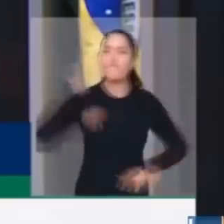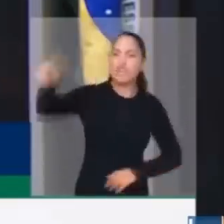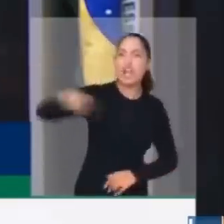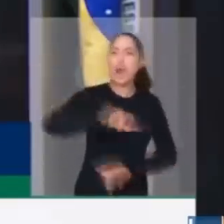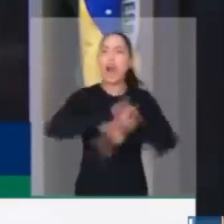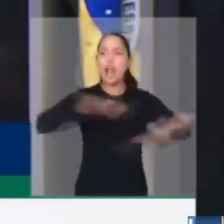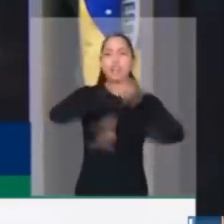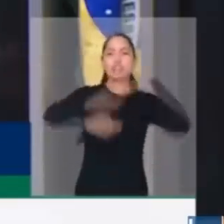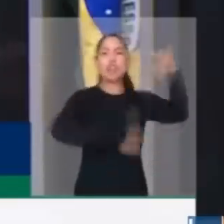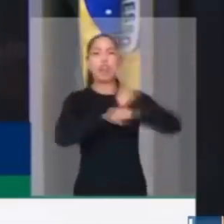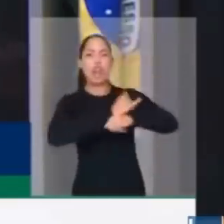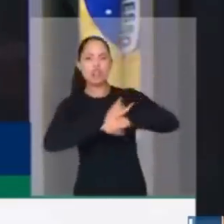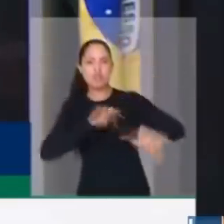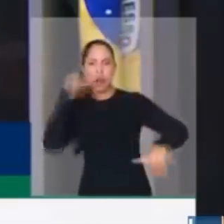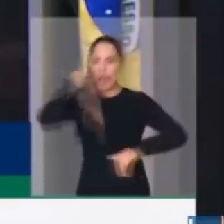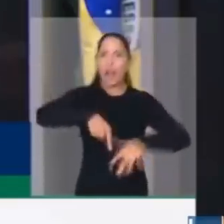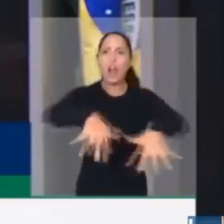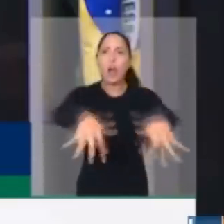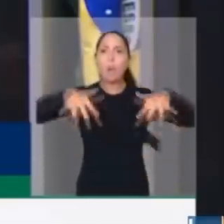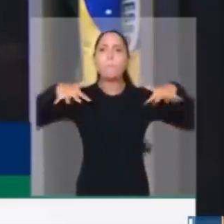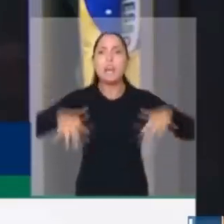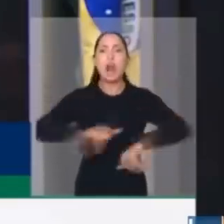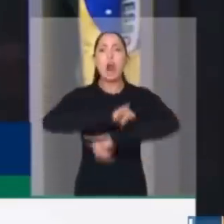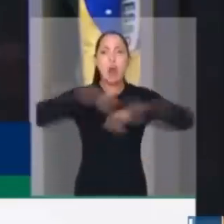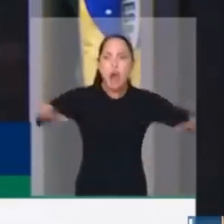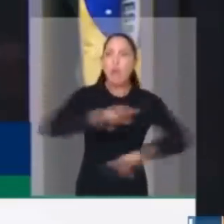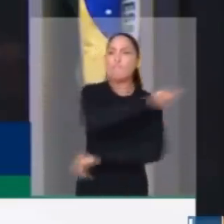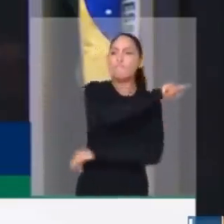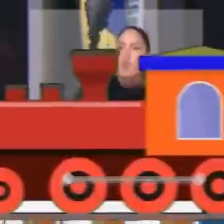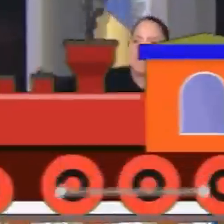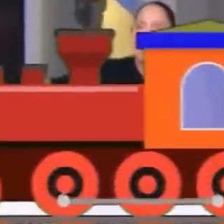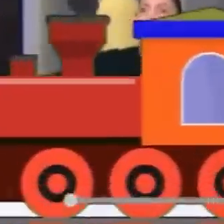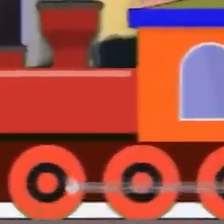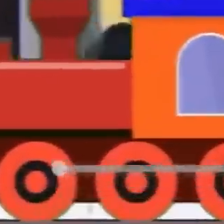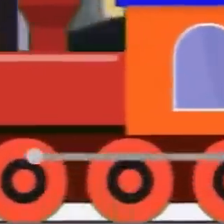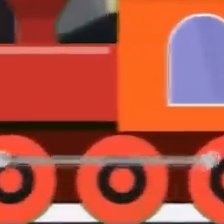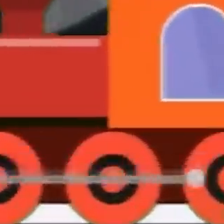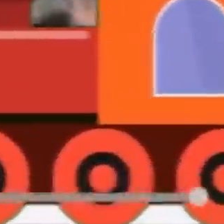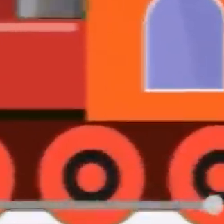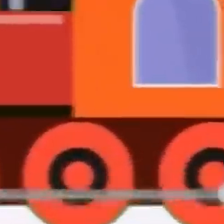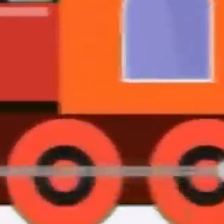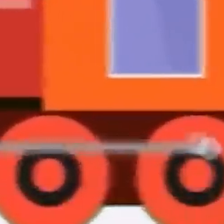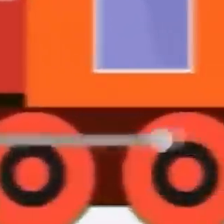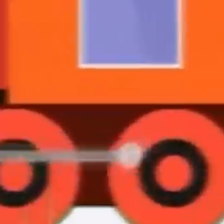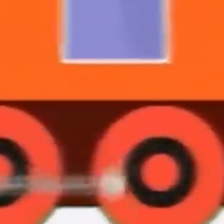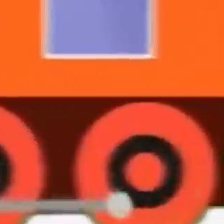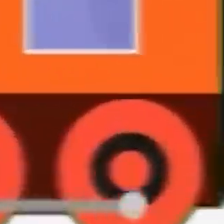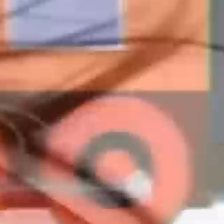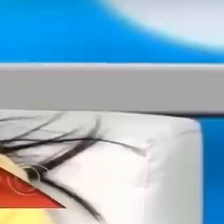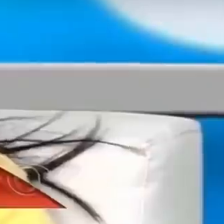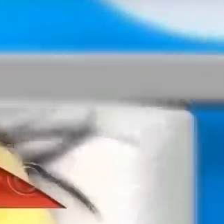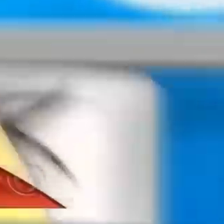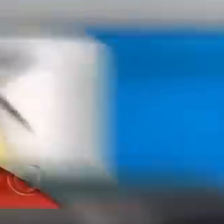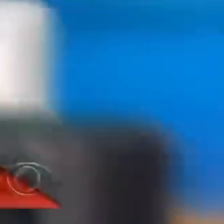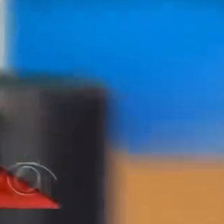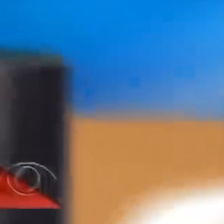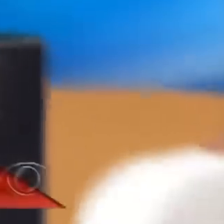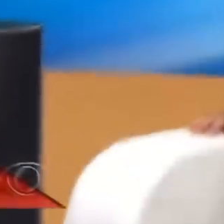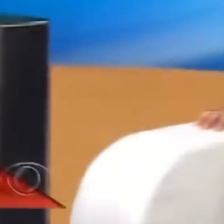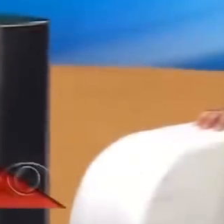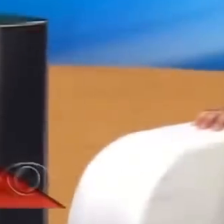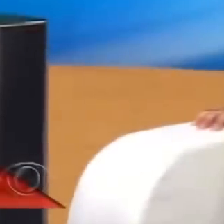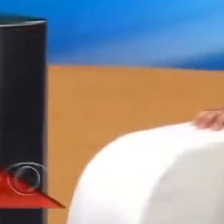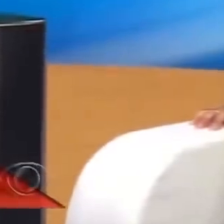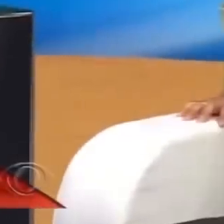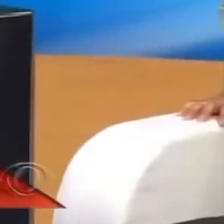na internet. Chega no plenário. É tudo tchuc, tchuc, tchuc, tchuc, tchuc. Trouxe minha TV aqui